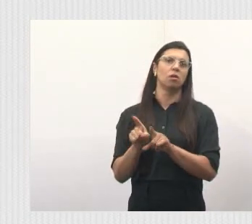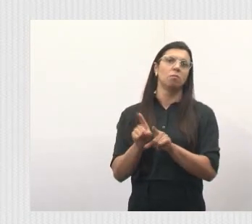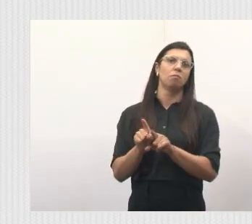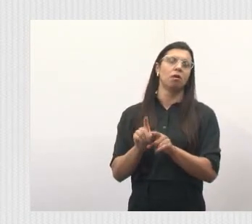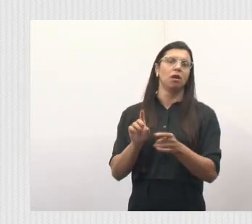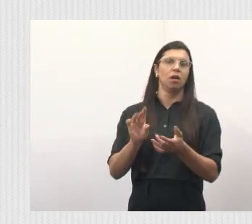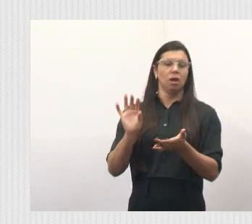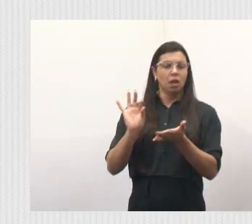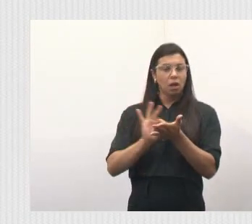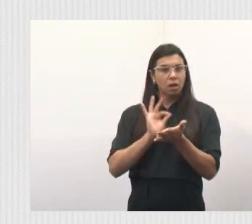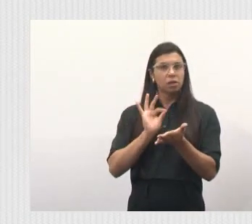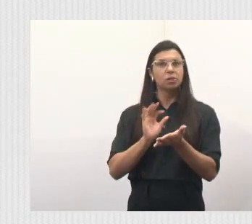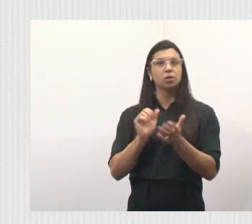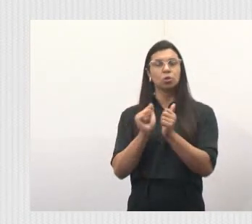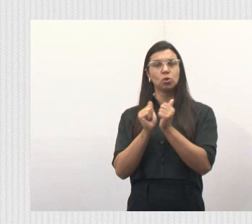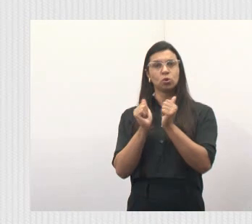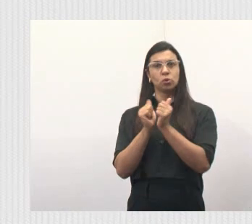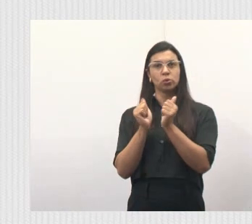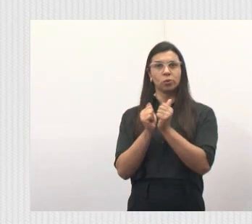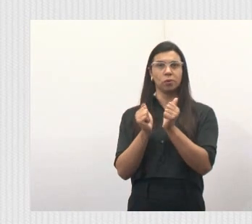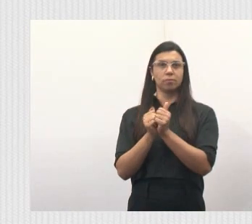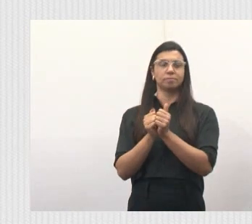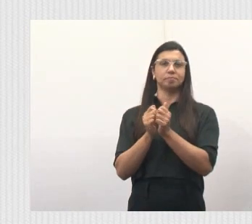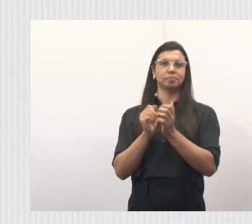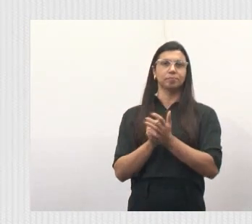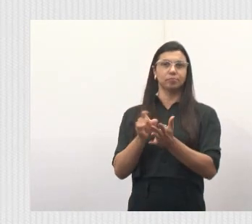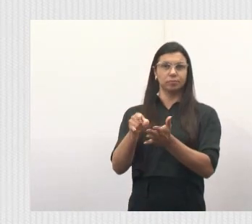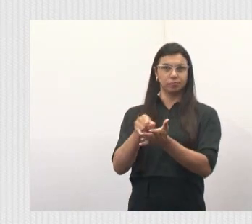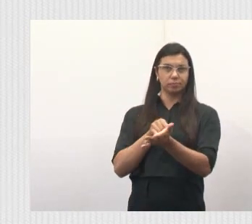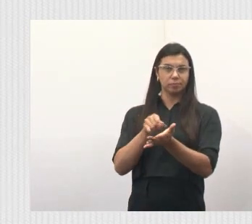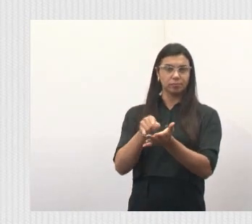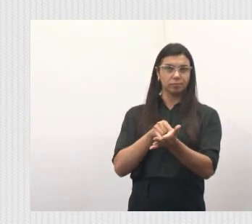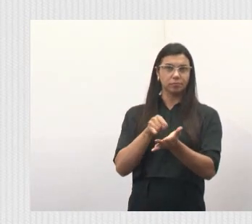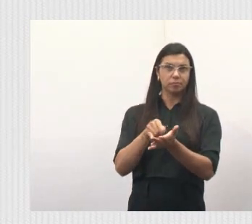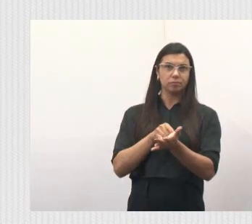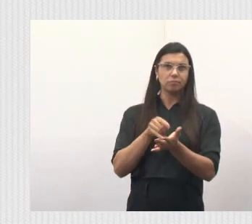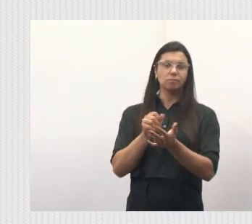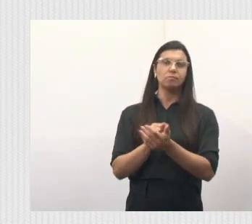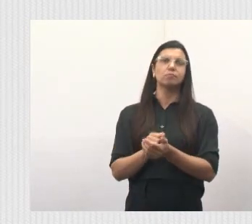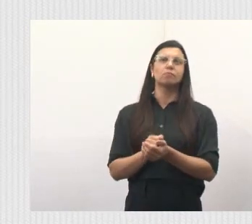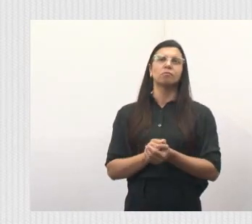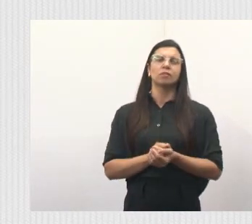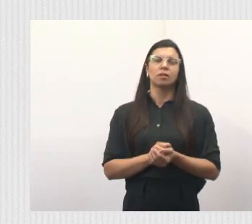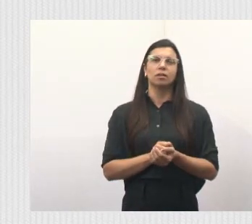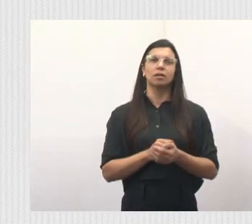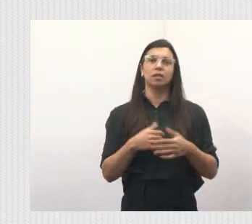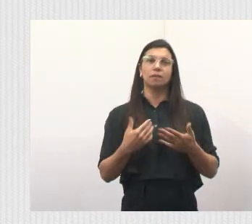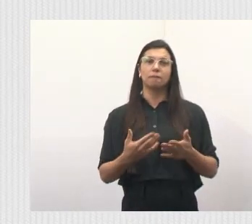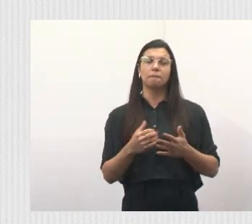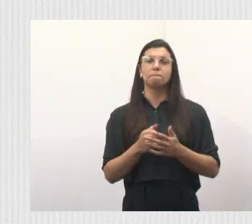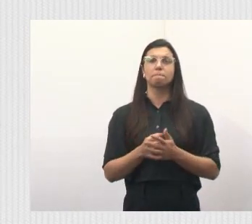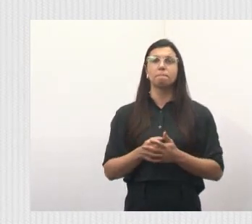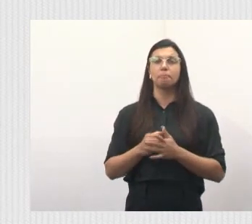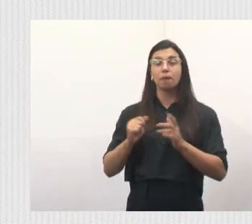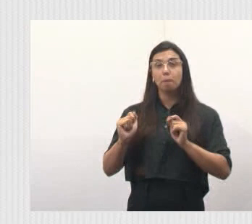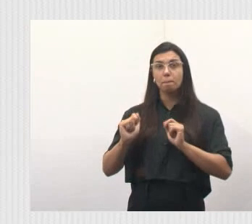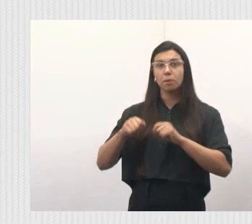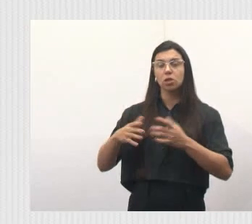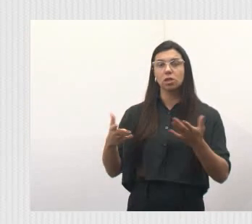esse requerimento do PL para o nosso deputado, que hoje é o presidente da LESP, da Assembleia Legislativa do Estado de São Paulo, para que